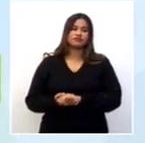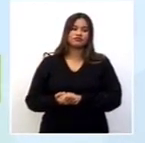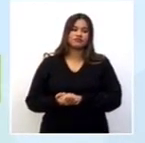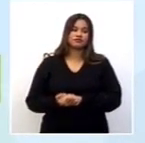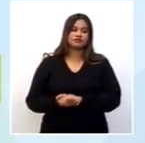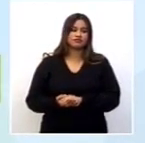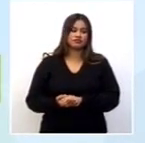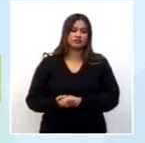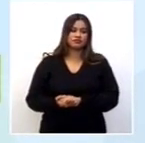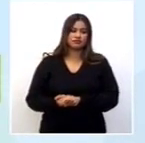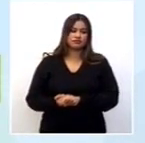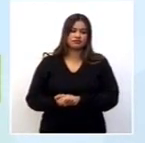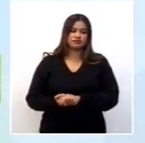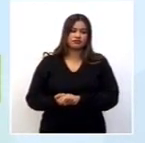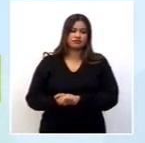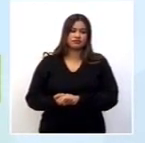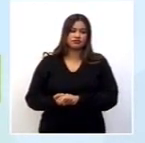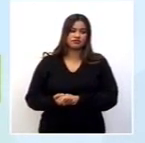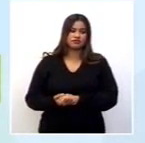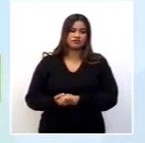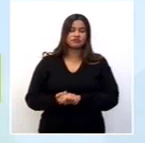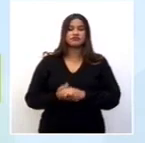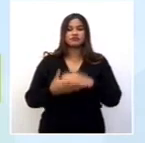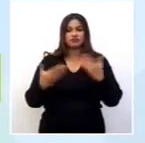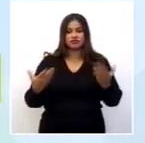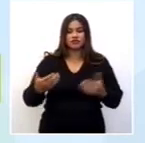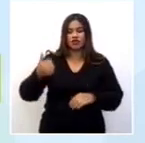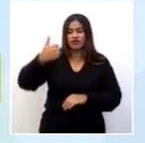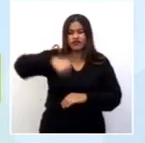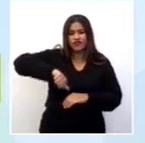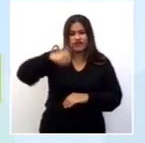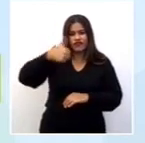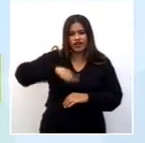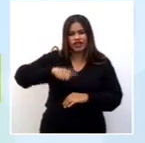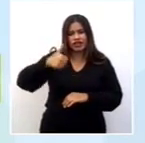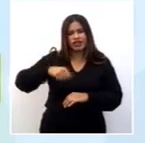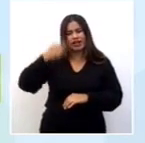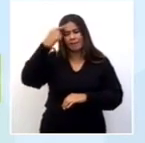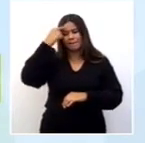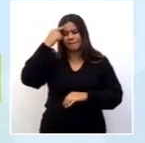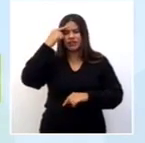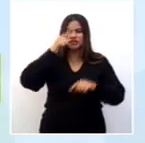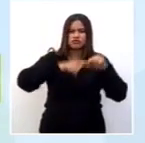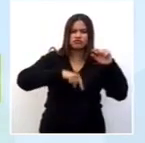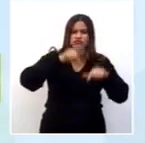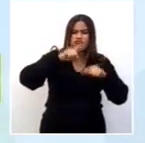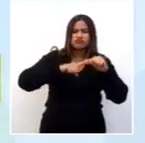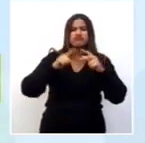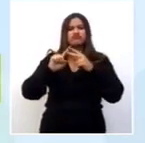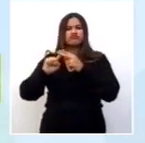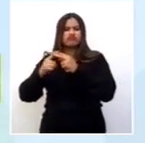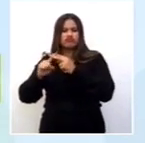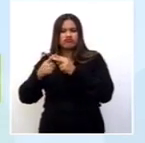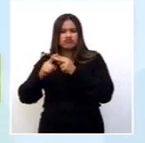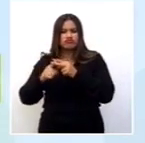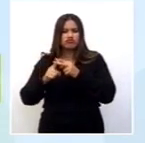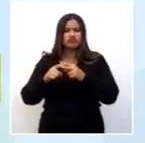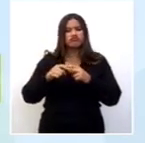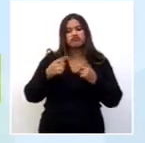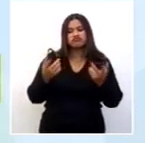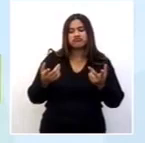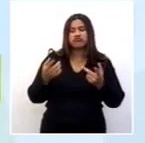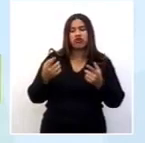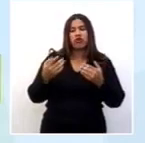O que se pode avaliar e de que forma possível, considerando os instrumentos e ferramentas que foram